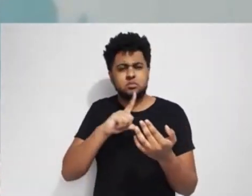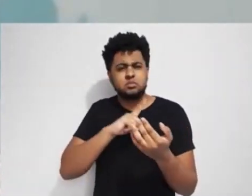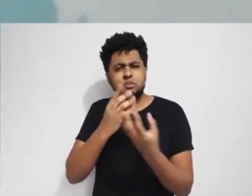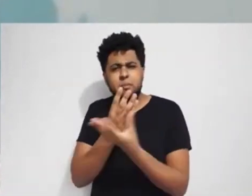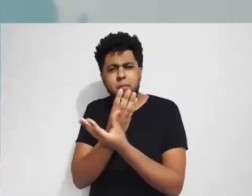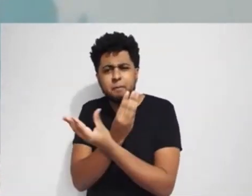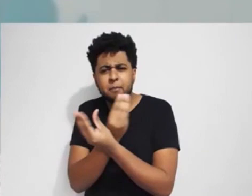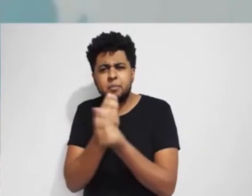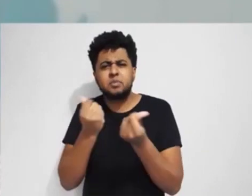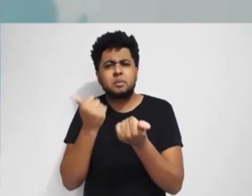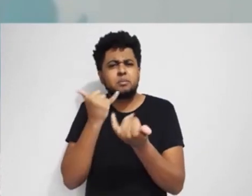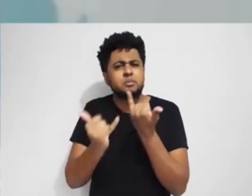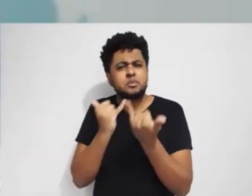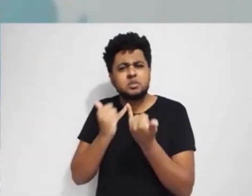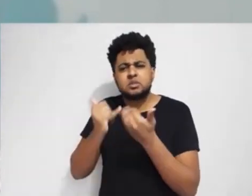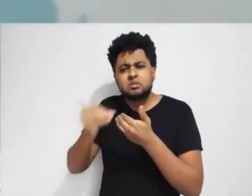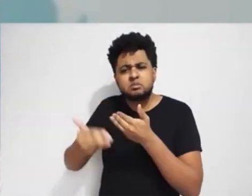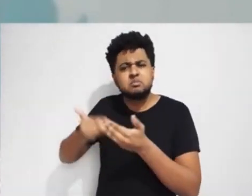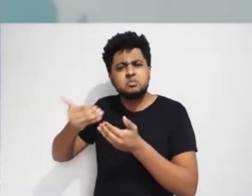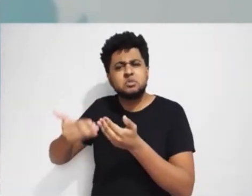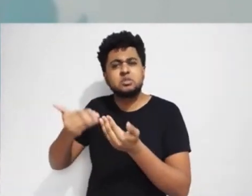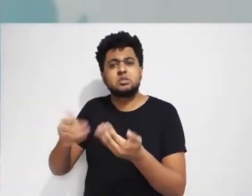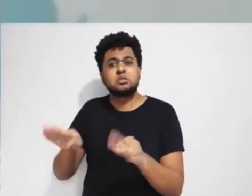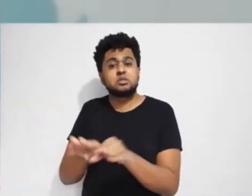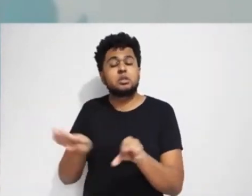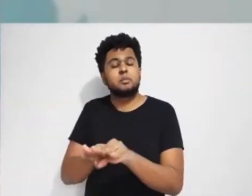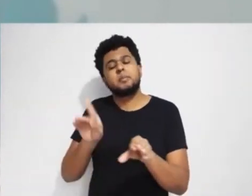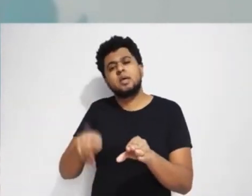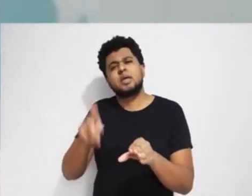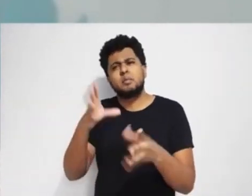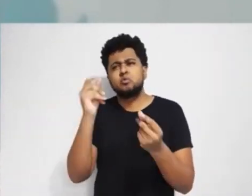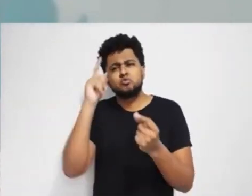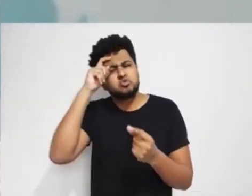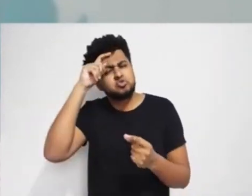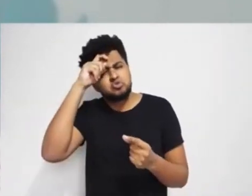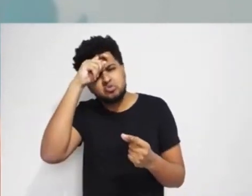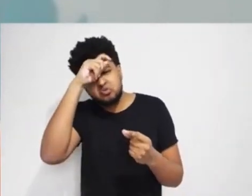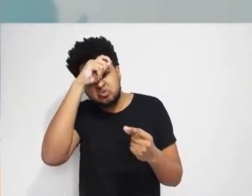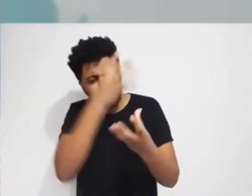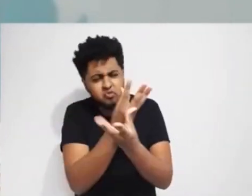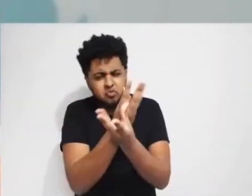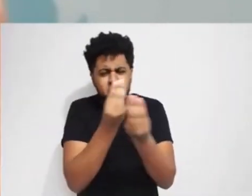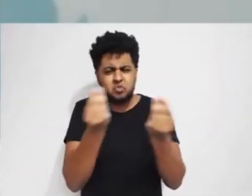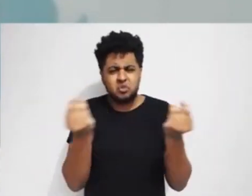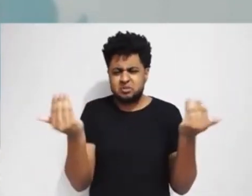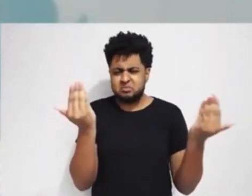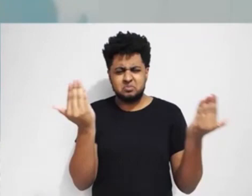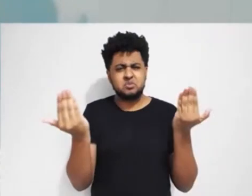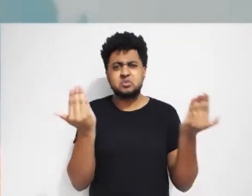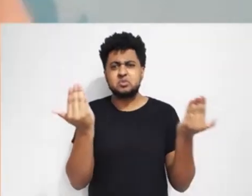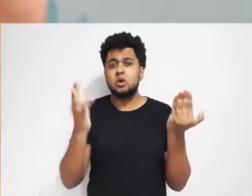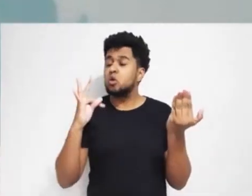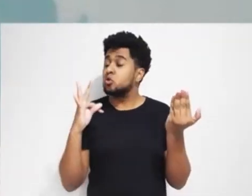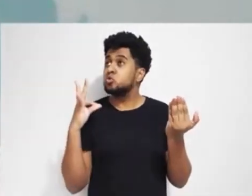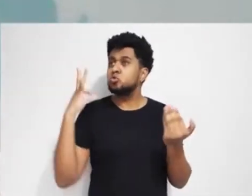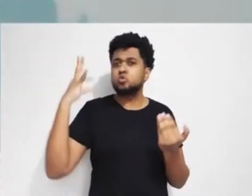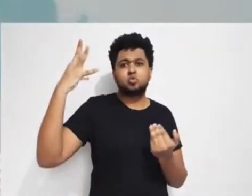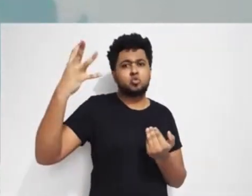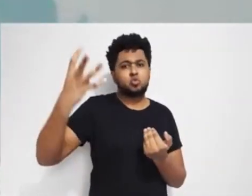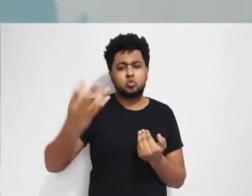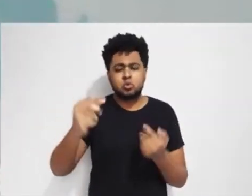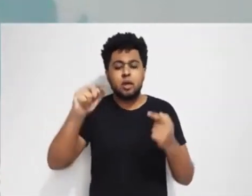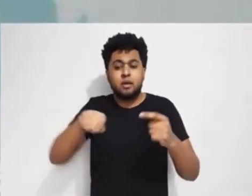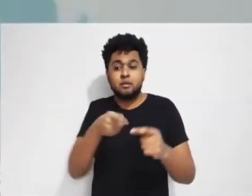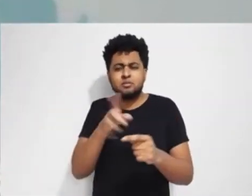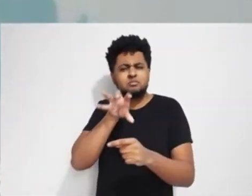instabilidade, que é unstable, e elas também são complexas e ambíguas. Então, todas as coisas que são dessa maneira